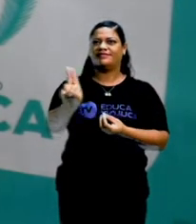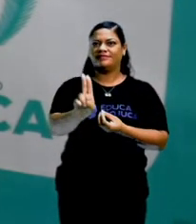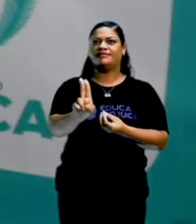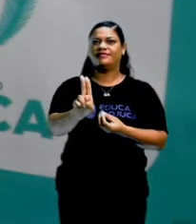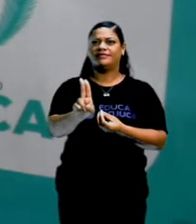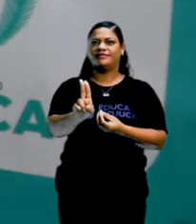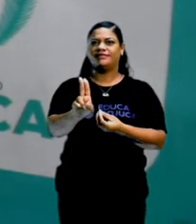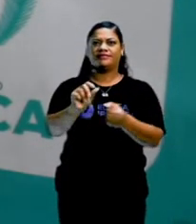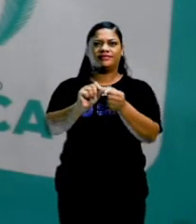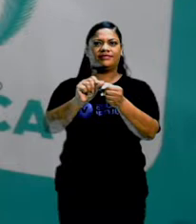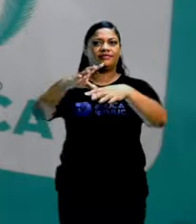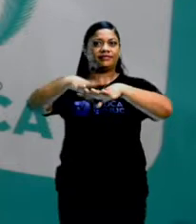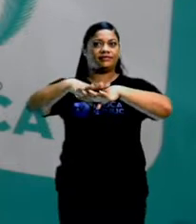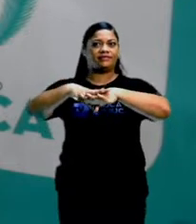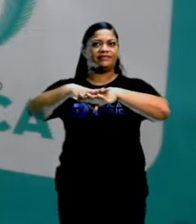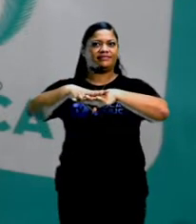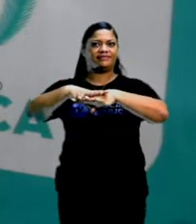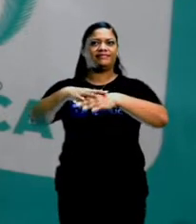nossos cálculos?